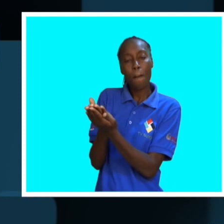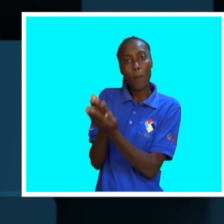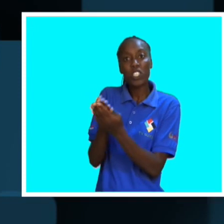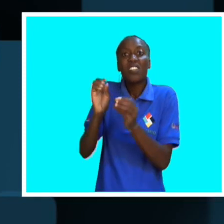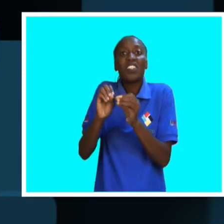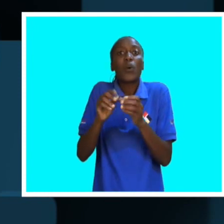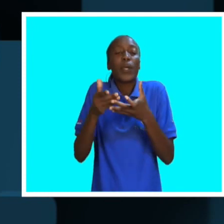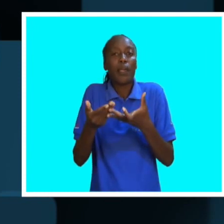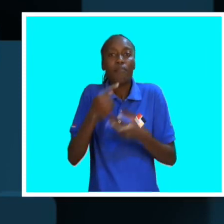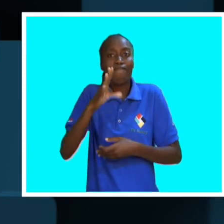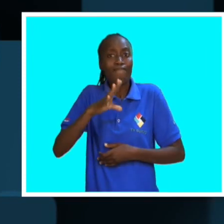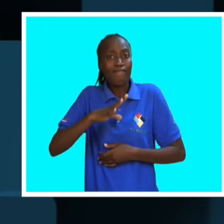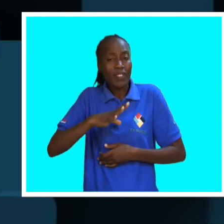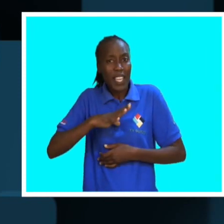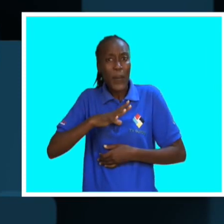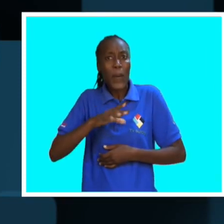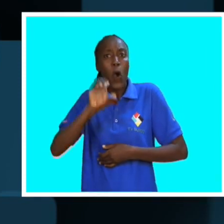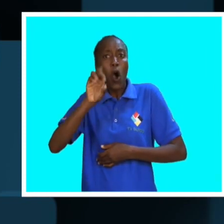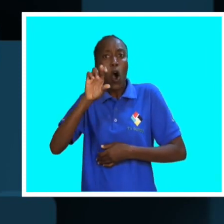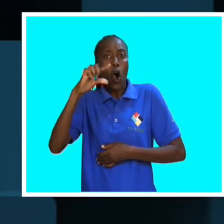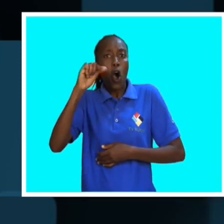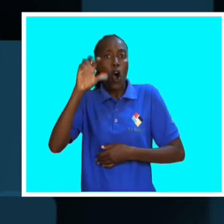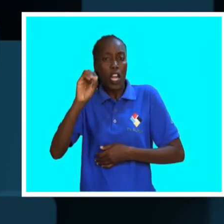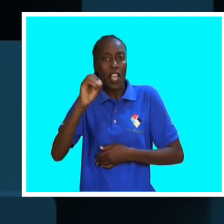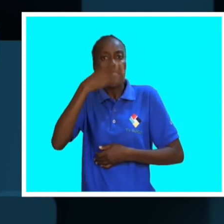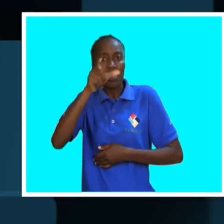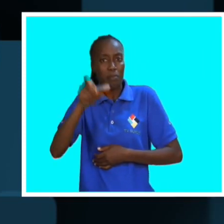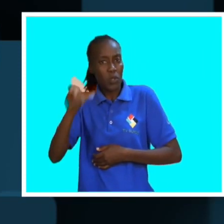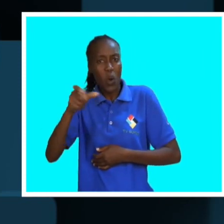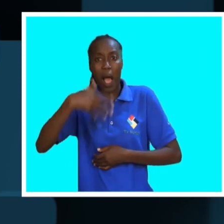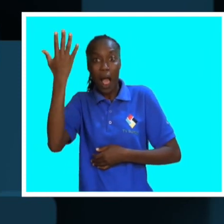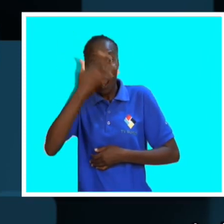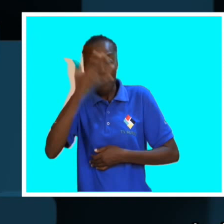esta proposta de ter um órgão de um albino e por aí fora.